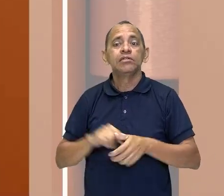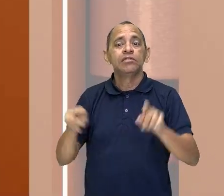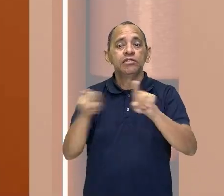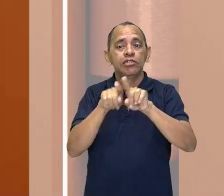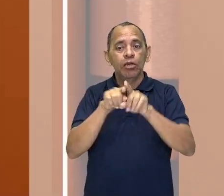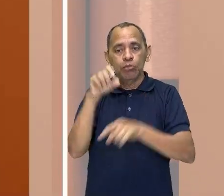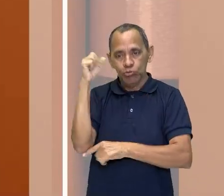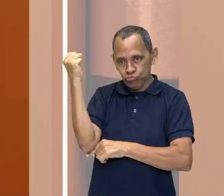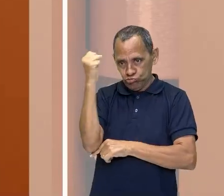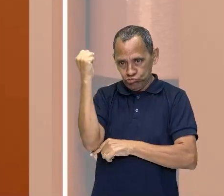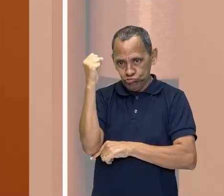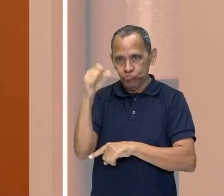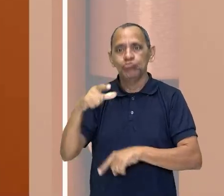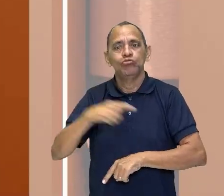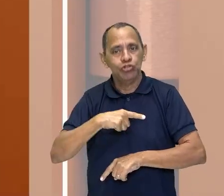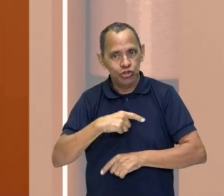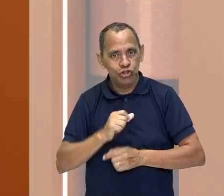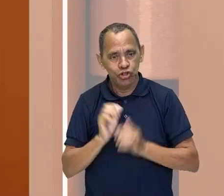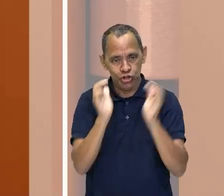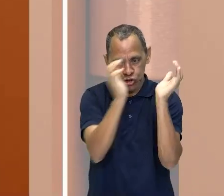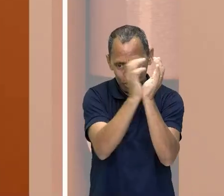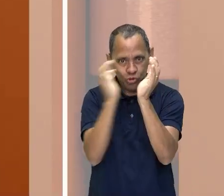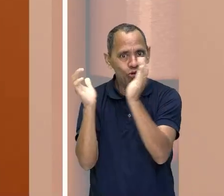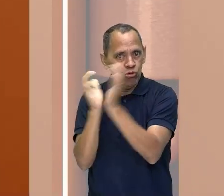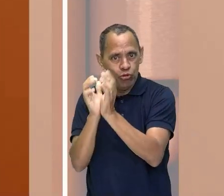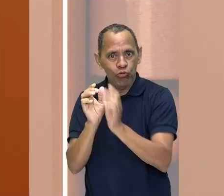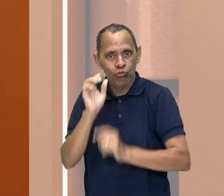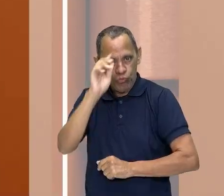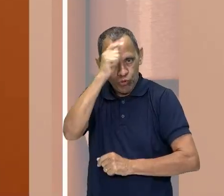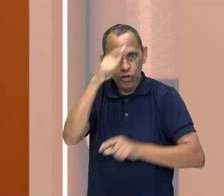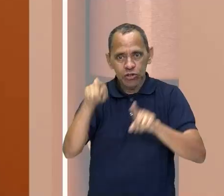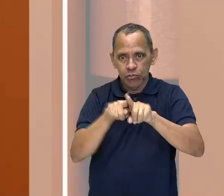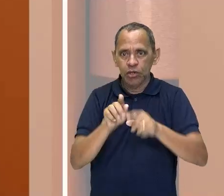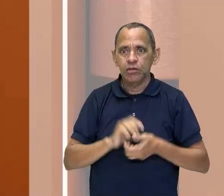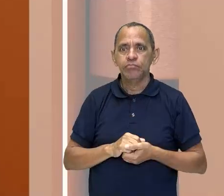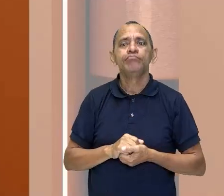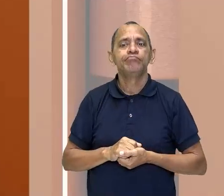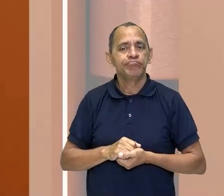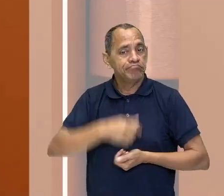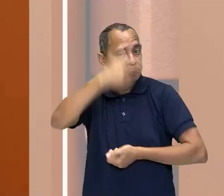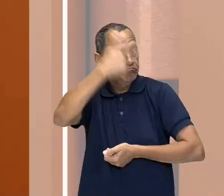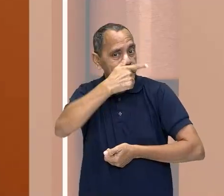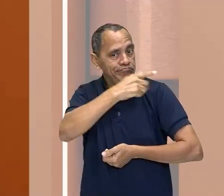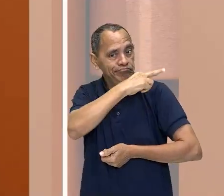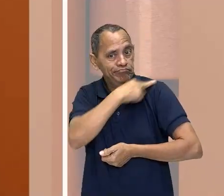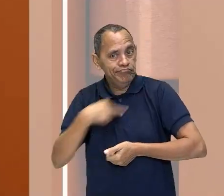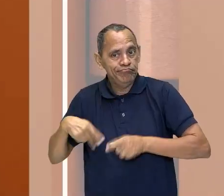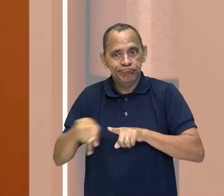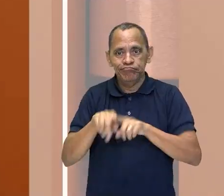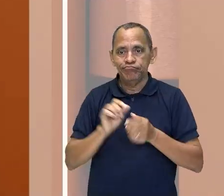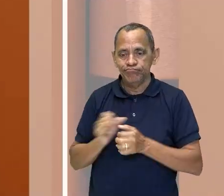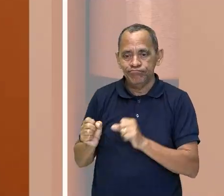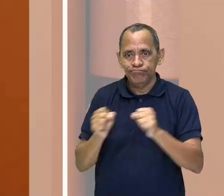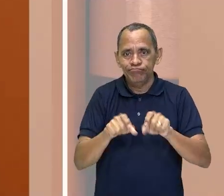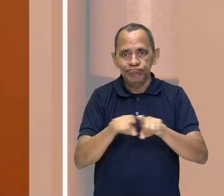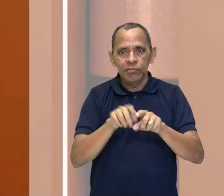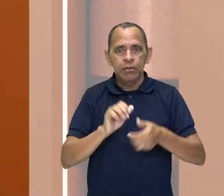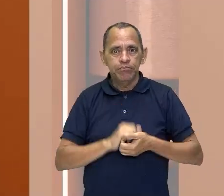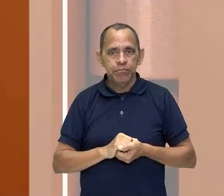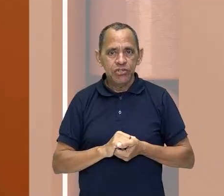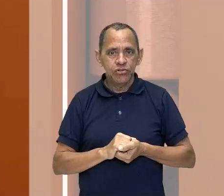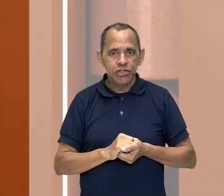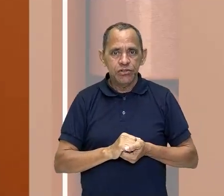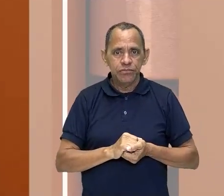chamados estancieiros, que viria ali desde ali do segundo reinado, também era bastante poderosa, e outras oligarquias menores,